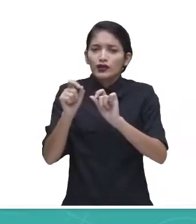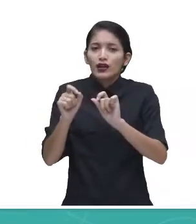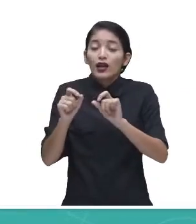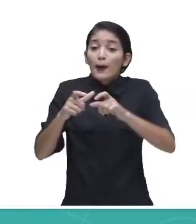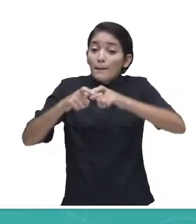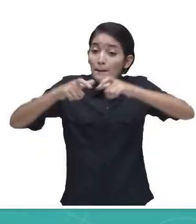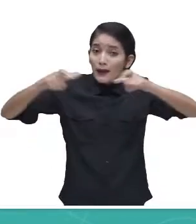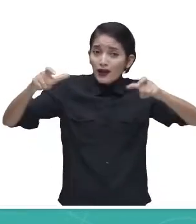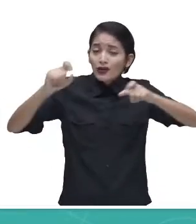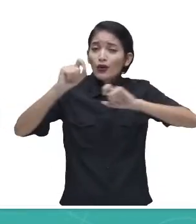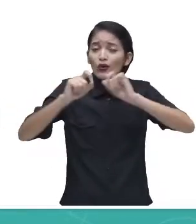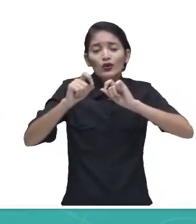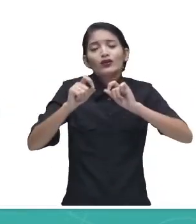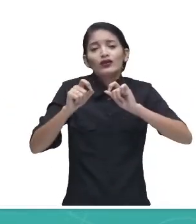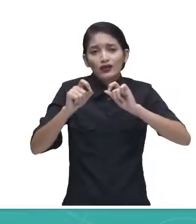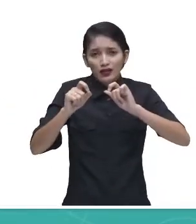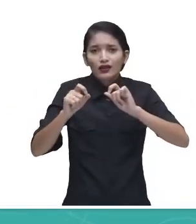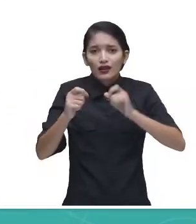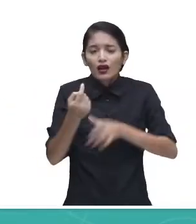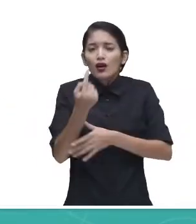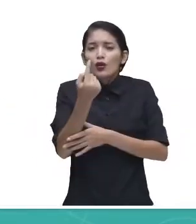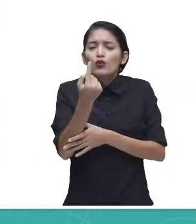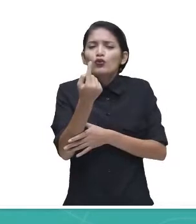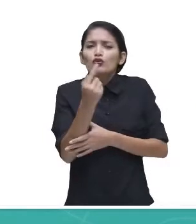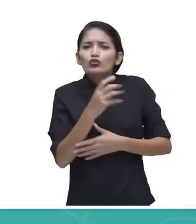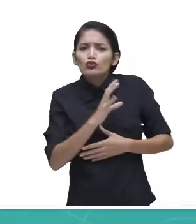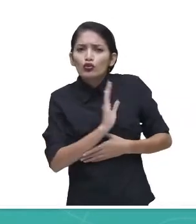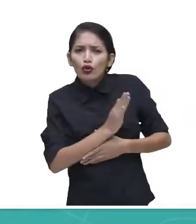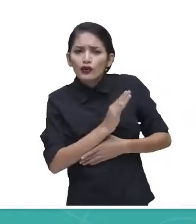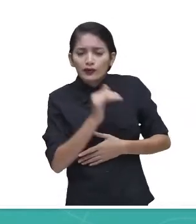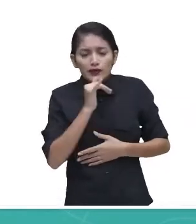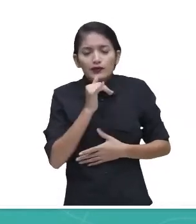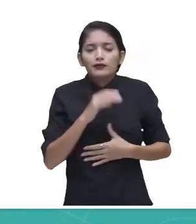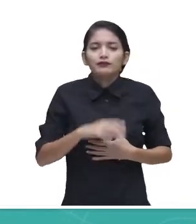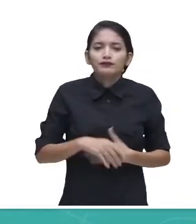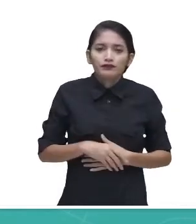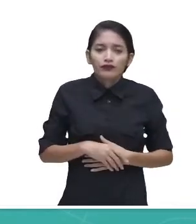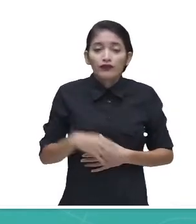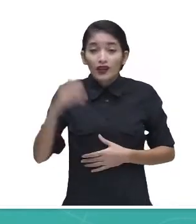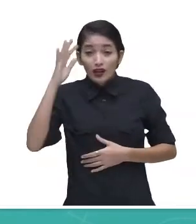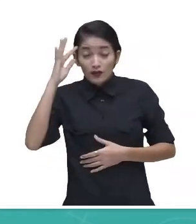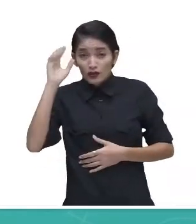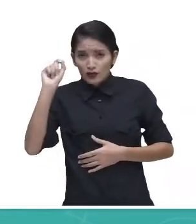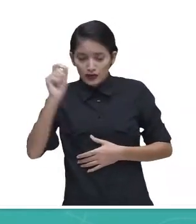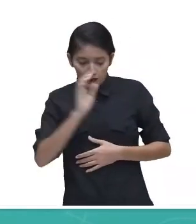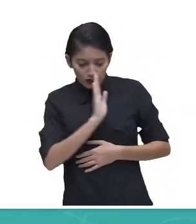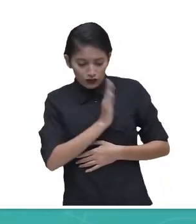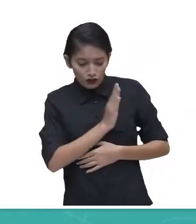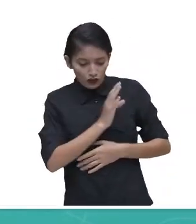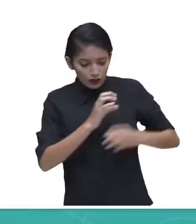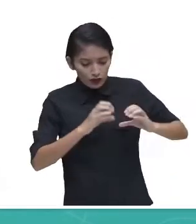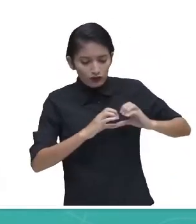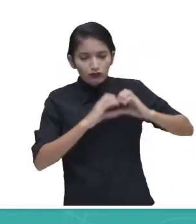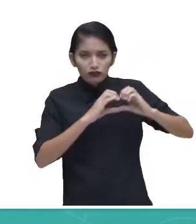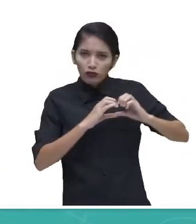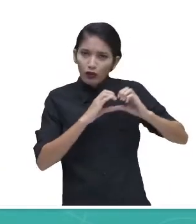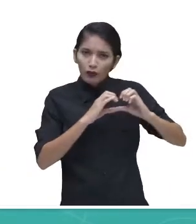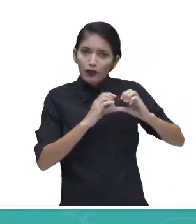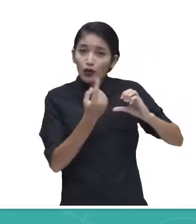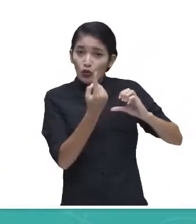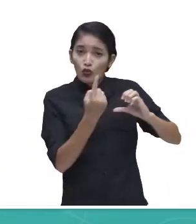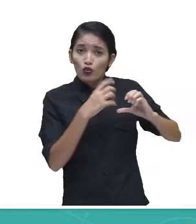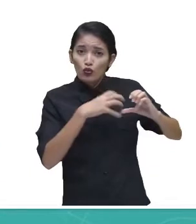maior que a desempenhada por um único órgão. Então, vamos imaginar, tem o coração, que é um órgão, né? Mas